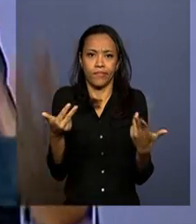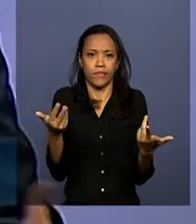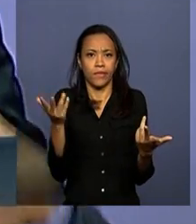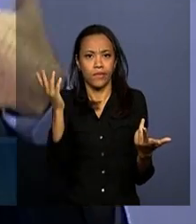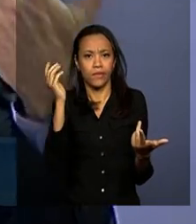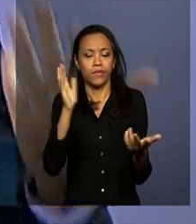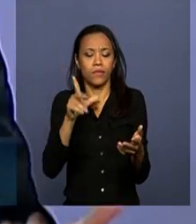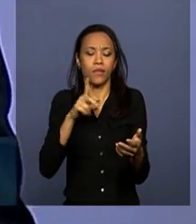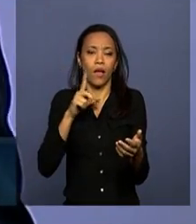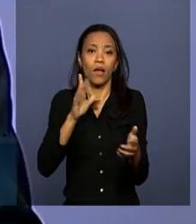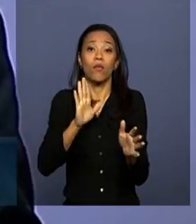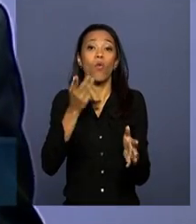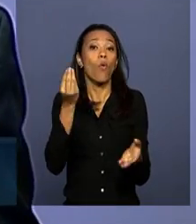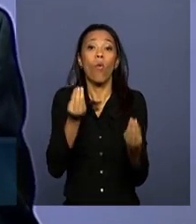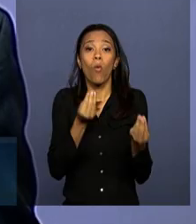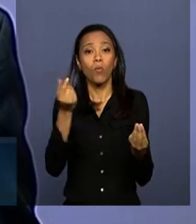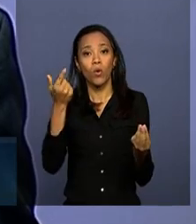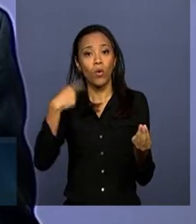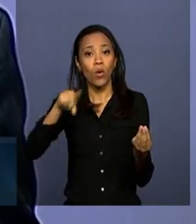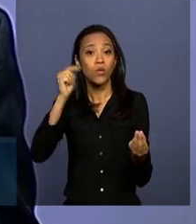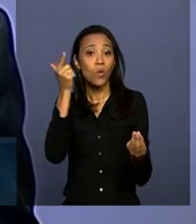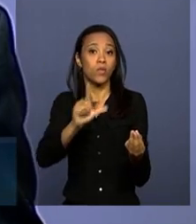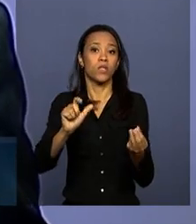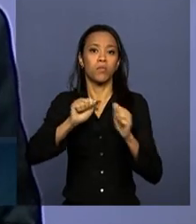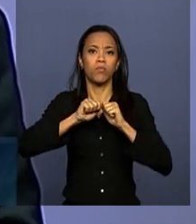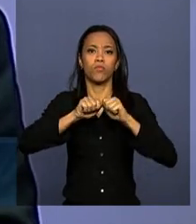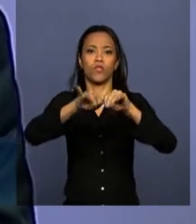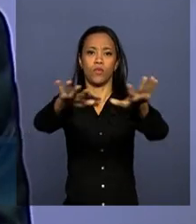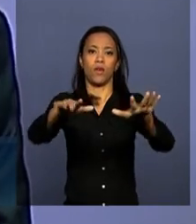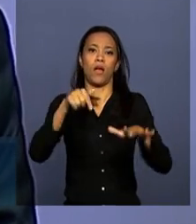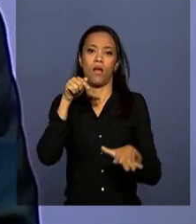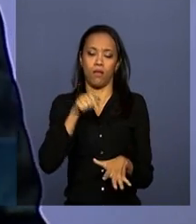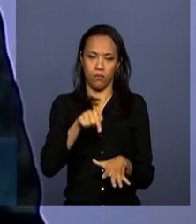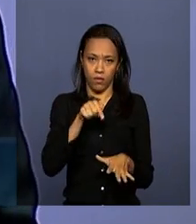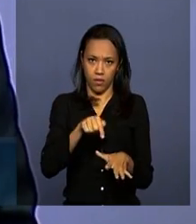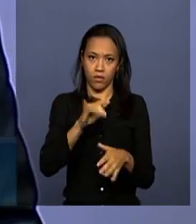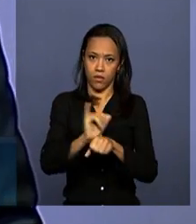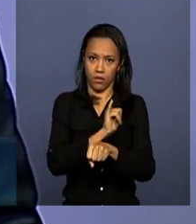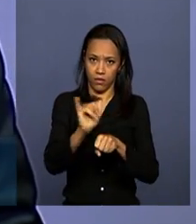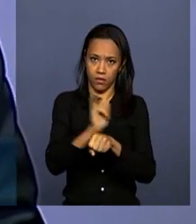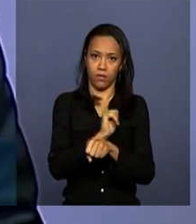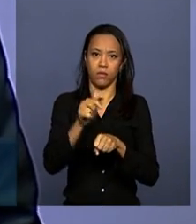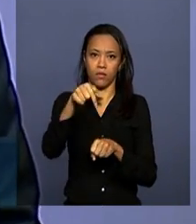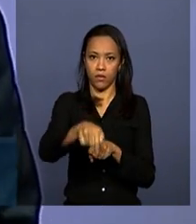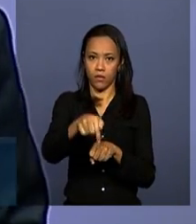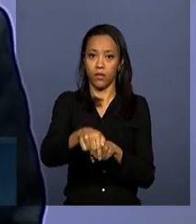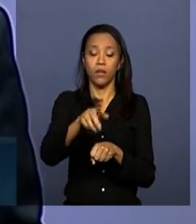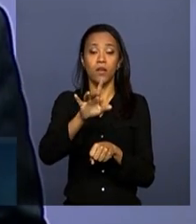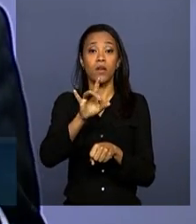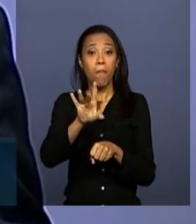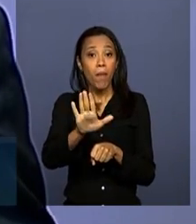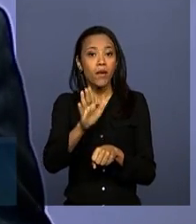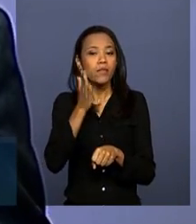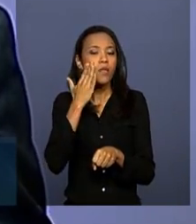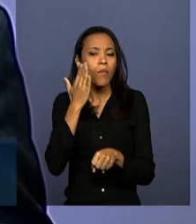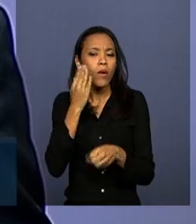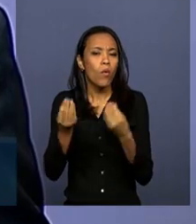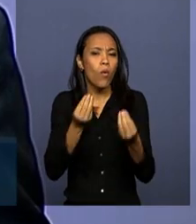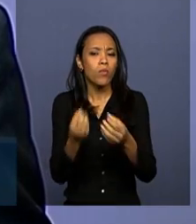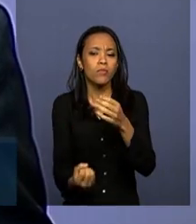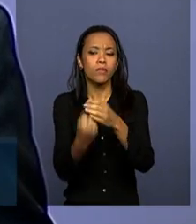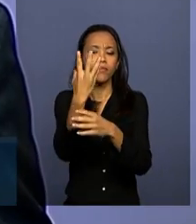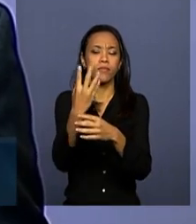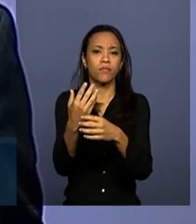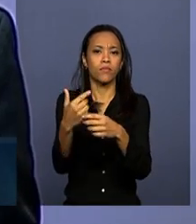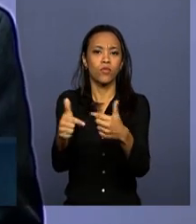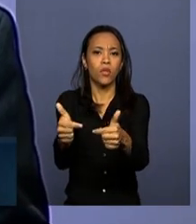nós conseguiremos ampliar essa estratégia. E, assim, não só propor ações estratégicas, mas acompanhar a implementação dessas